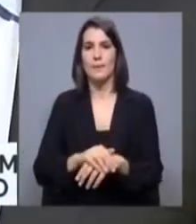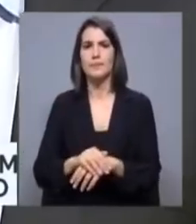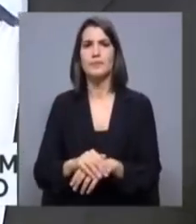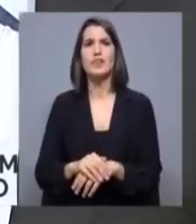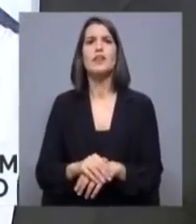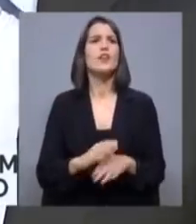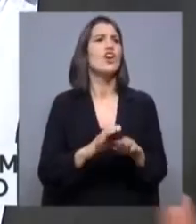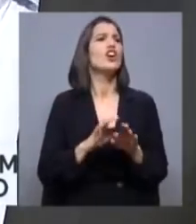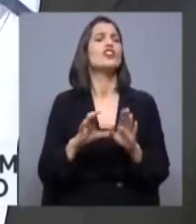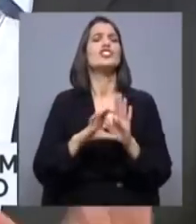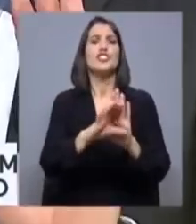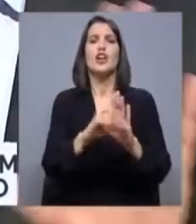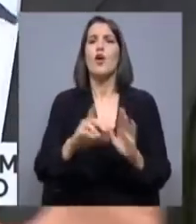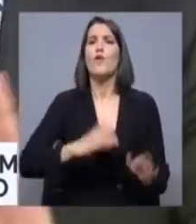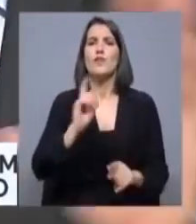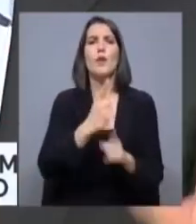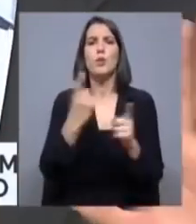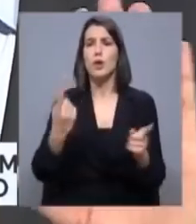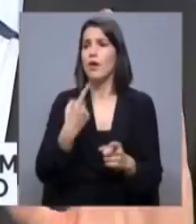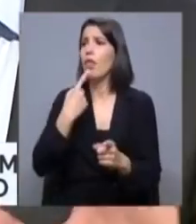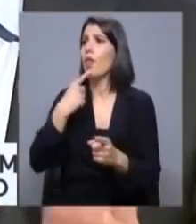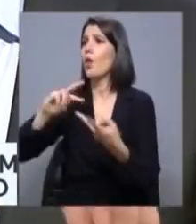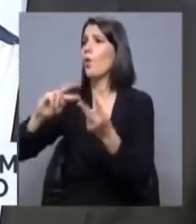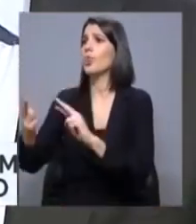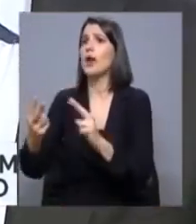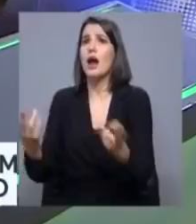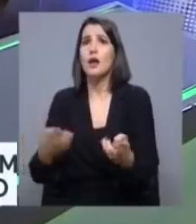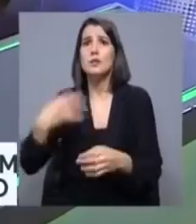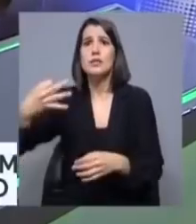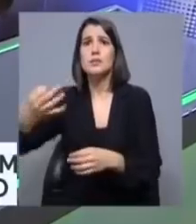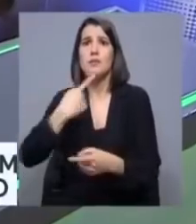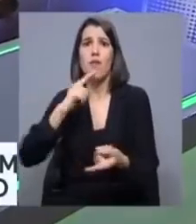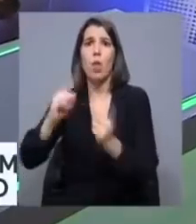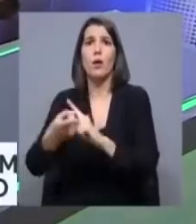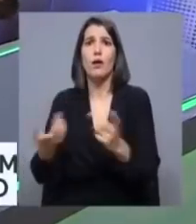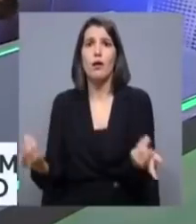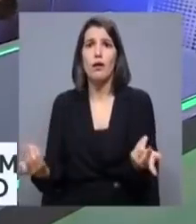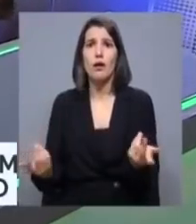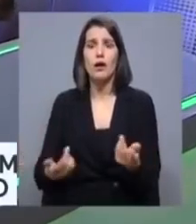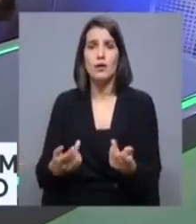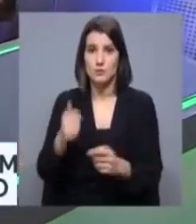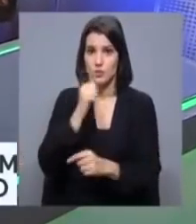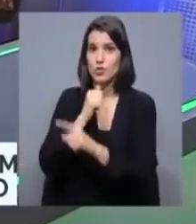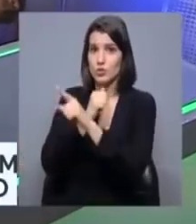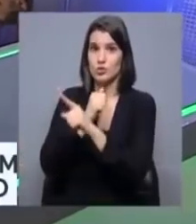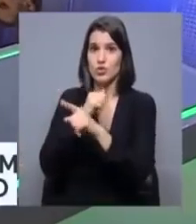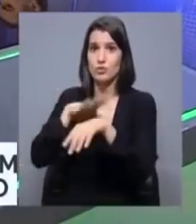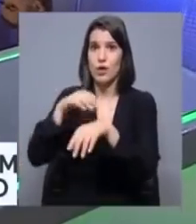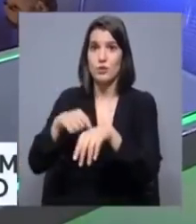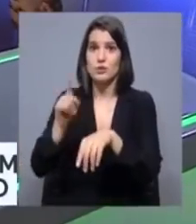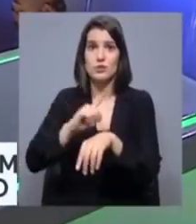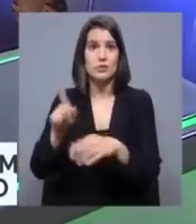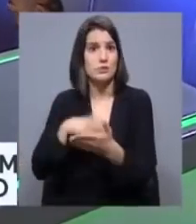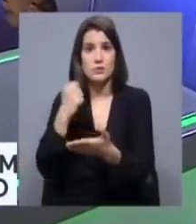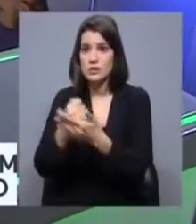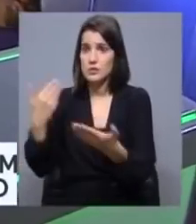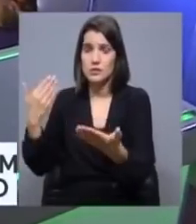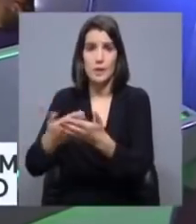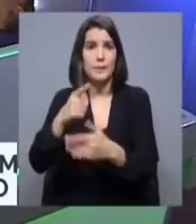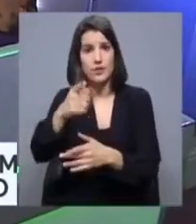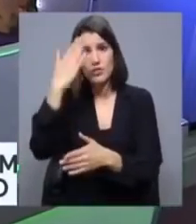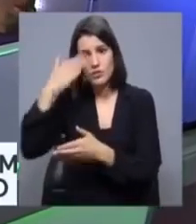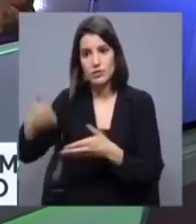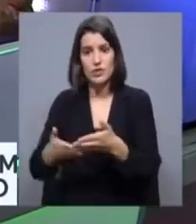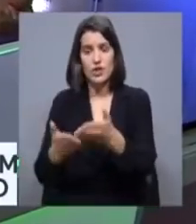por Cristo Vista contrário o vulcão das argolas e reguladores ou não desde sempre desde sempre que eu digo esta até gente